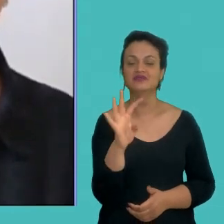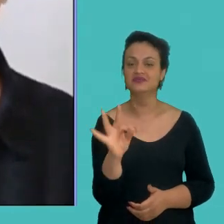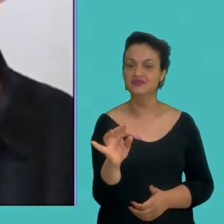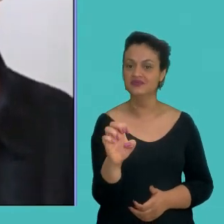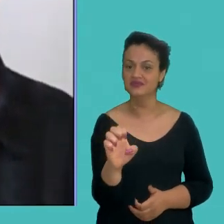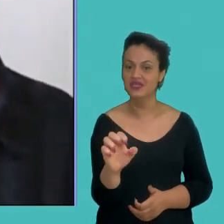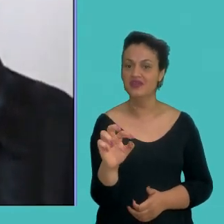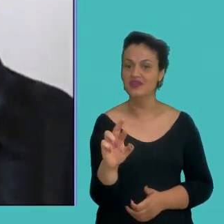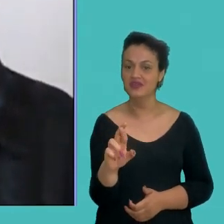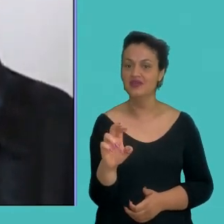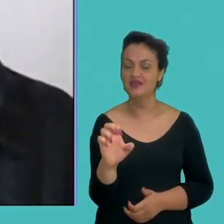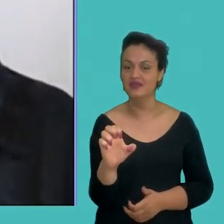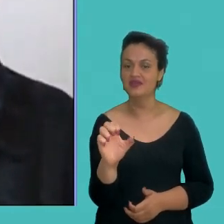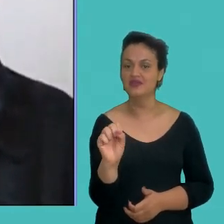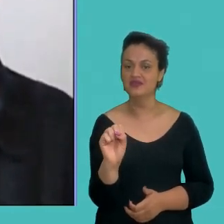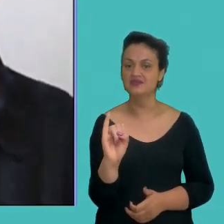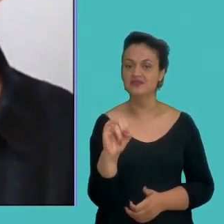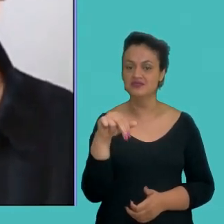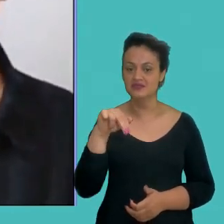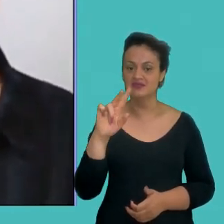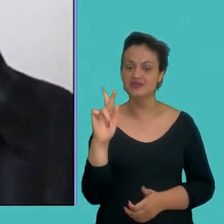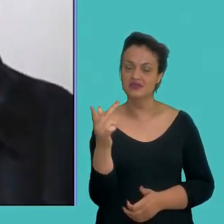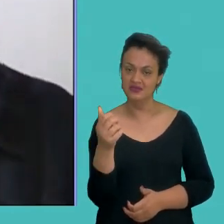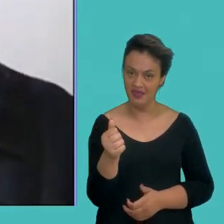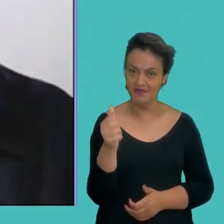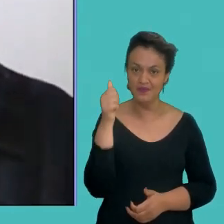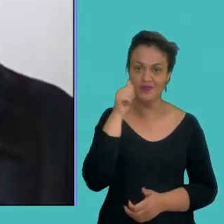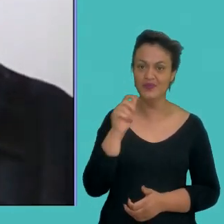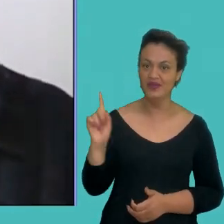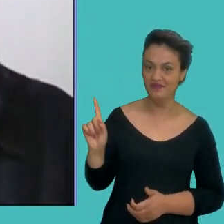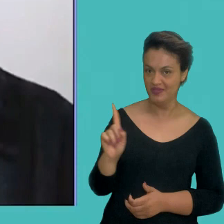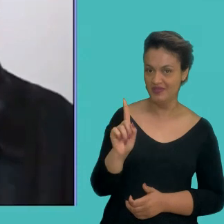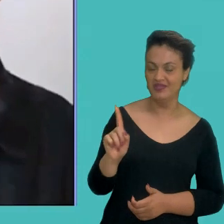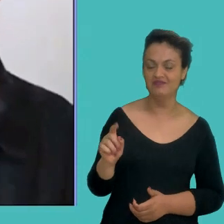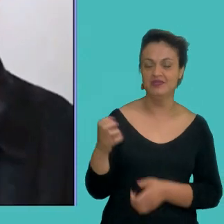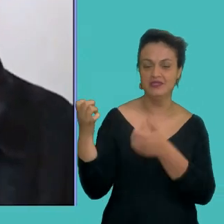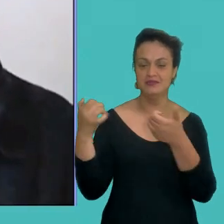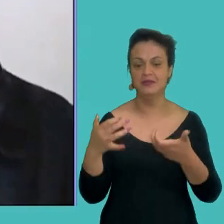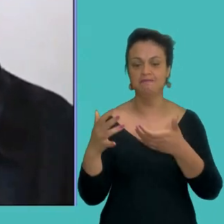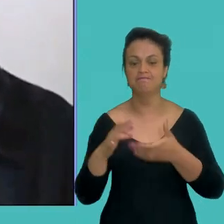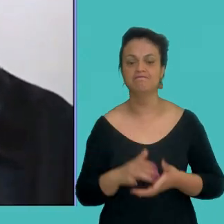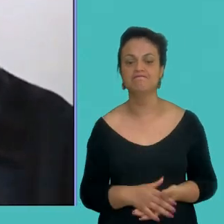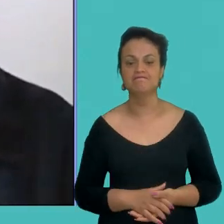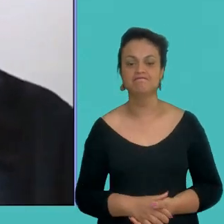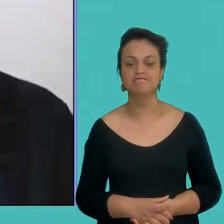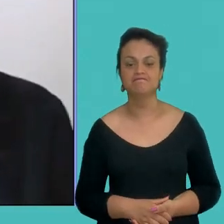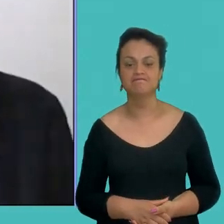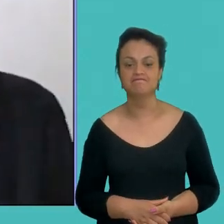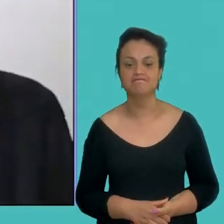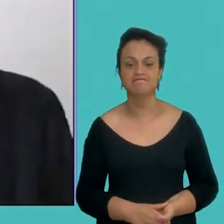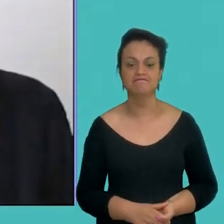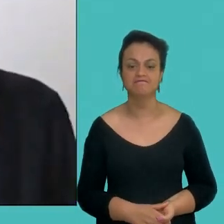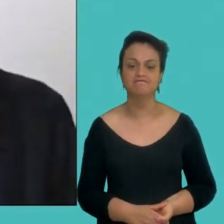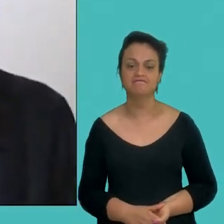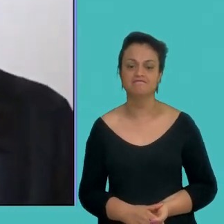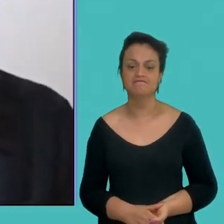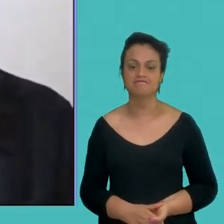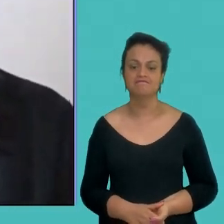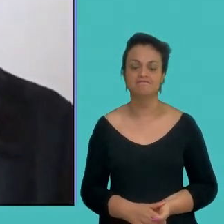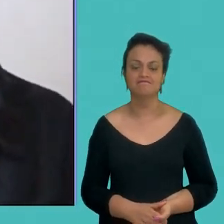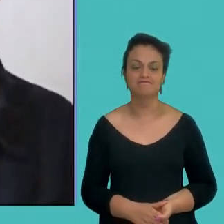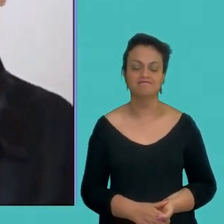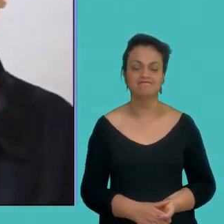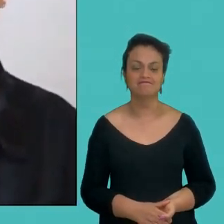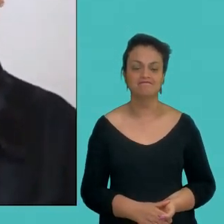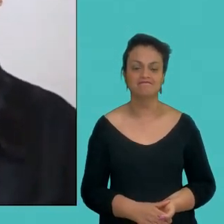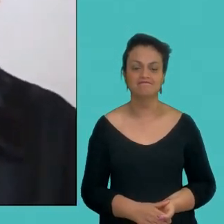EMAG, a desembargadora federal Terezinha Caserta, a quem eu passo a palavra para as considerações finais. Doutora